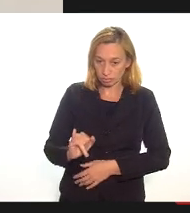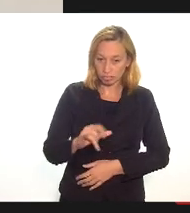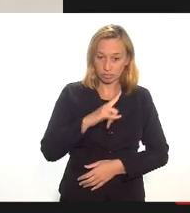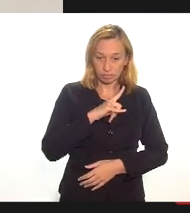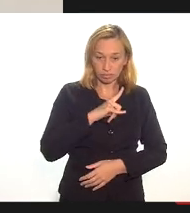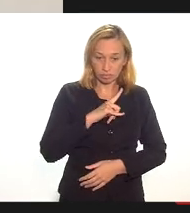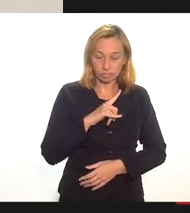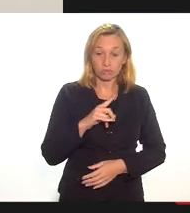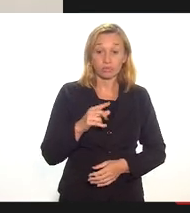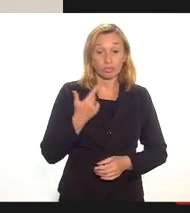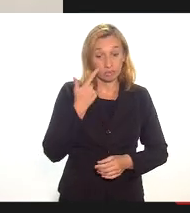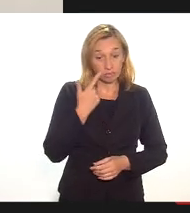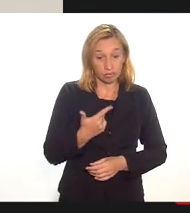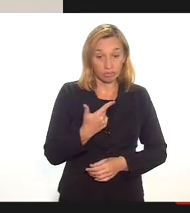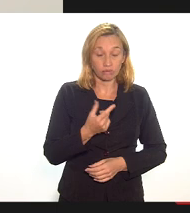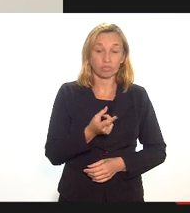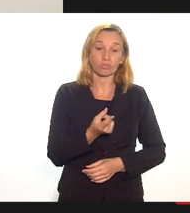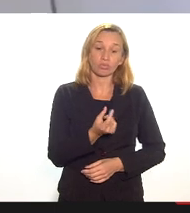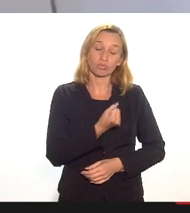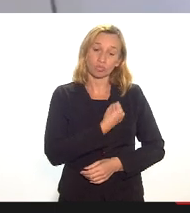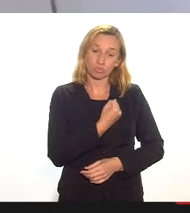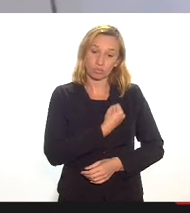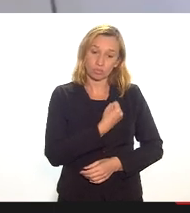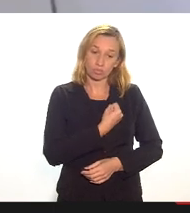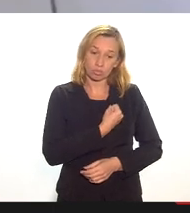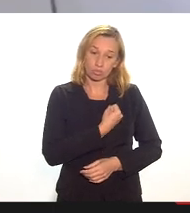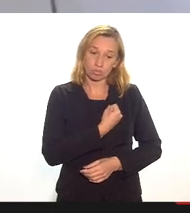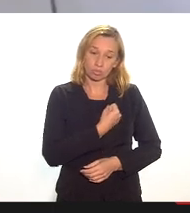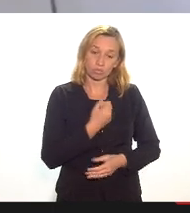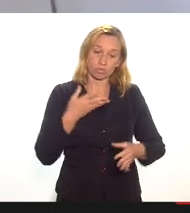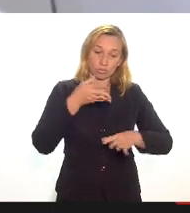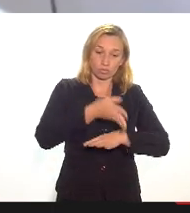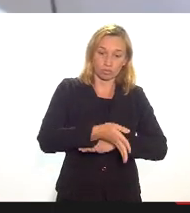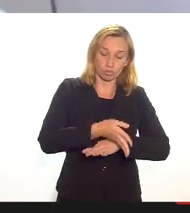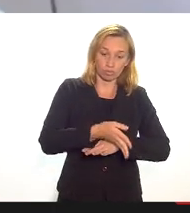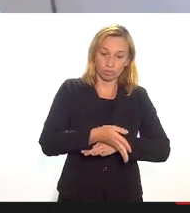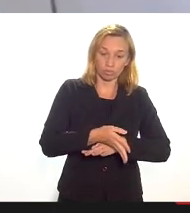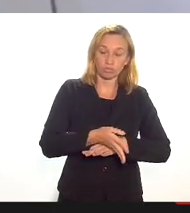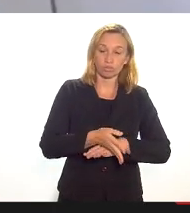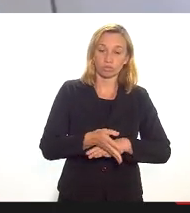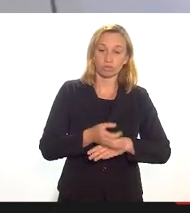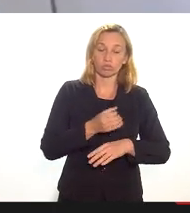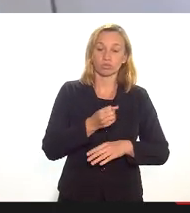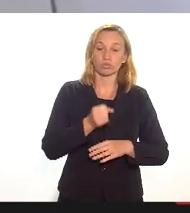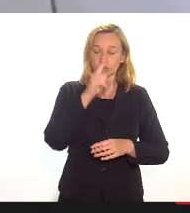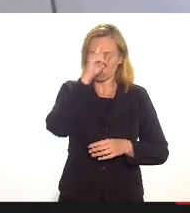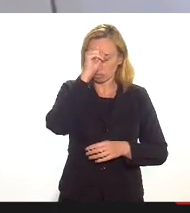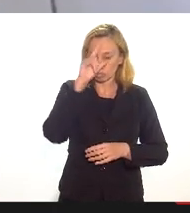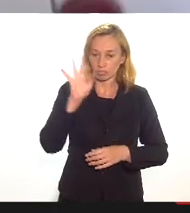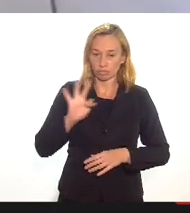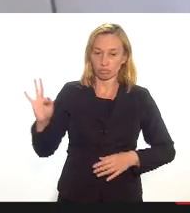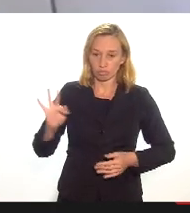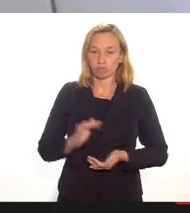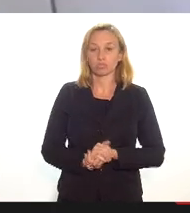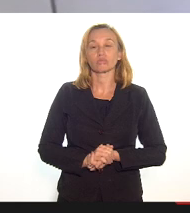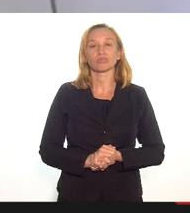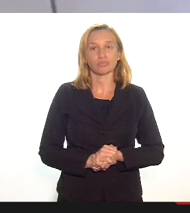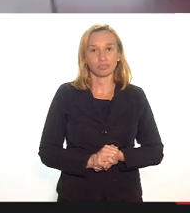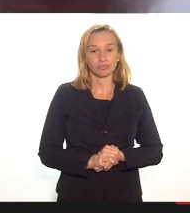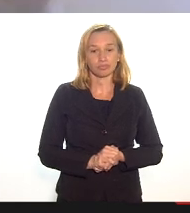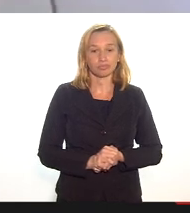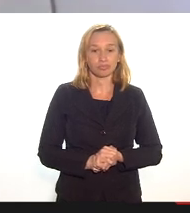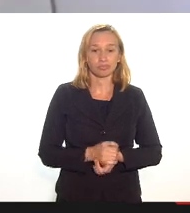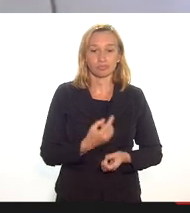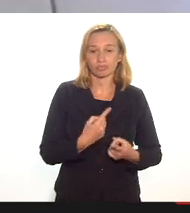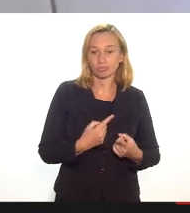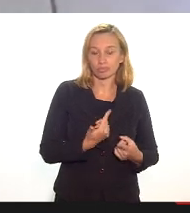taxa de ocupação que a gente tem nos hospitais federais. A gente tem a ociosidade, seja a ociosidade porque